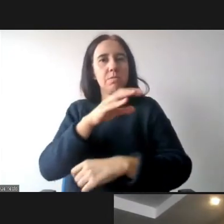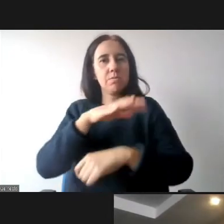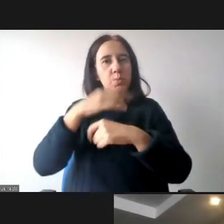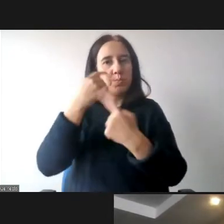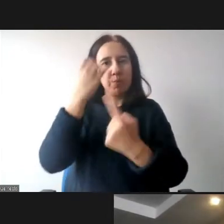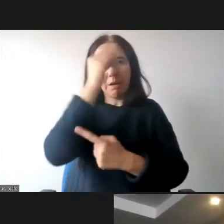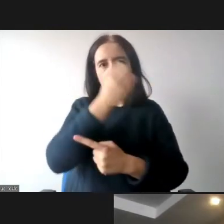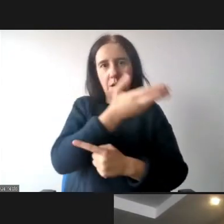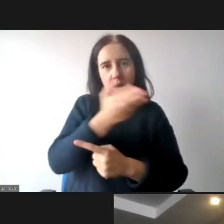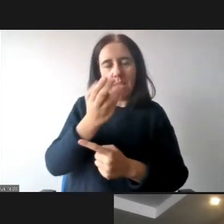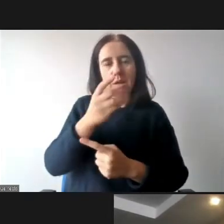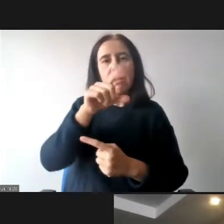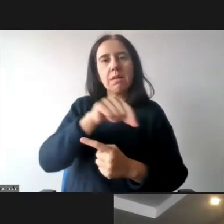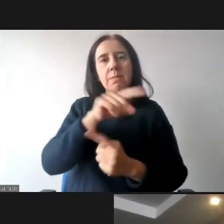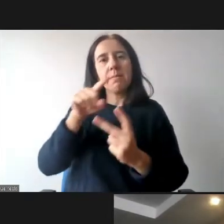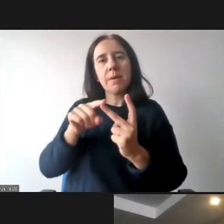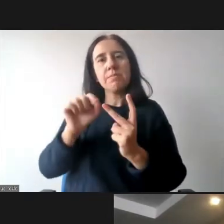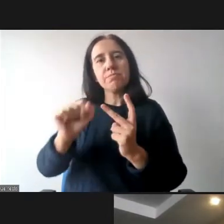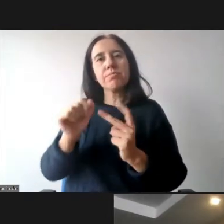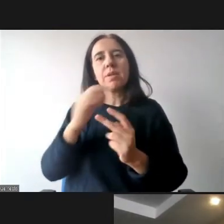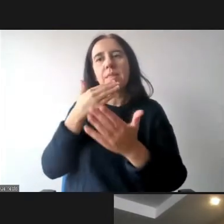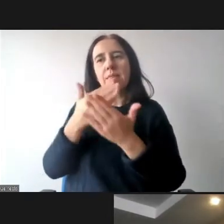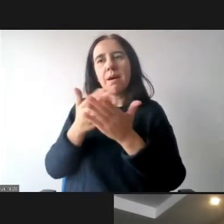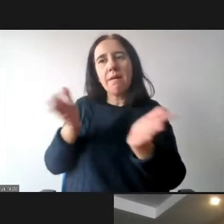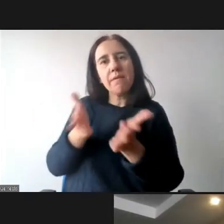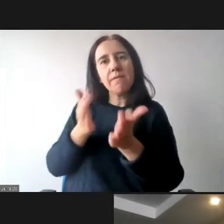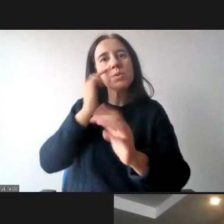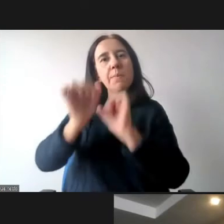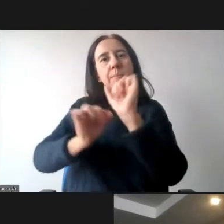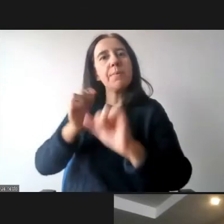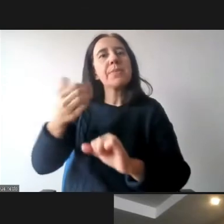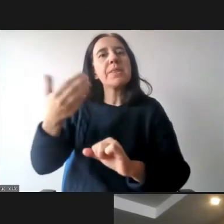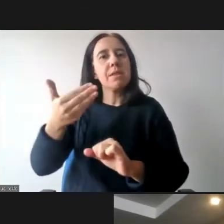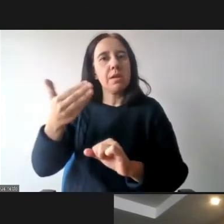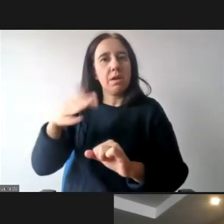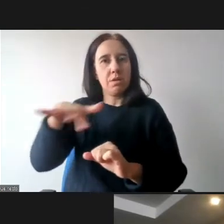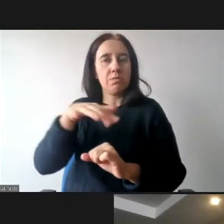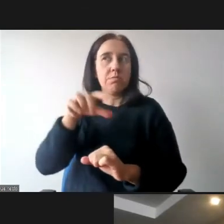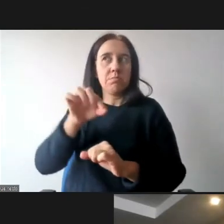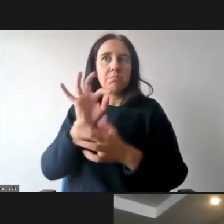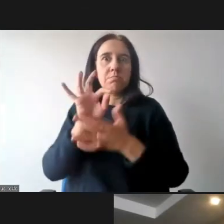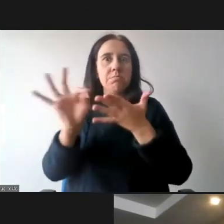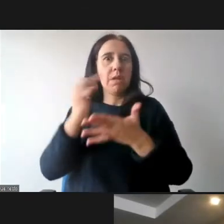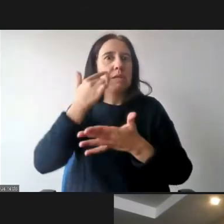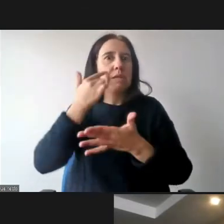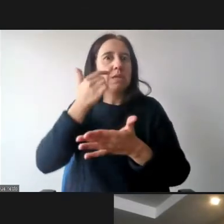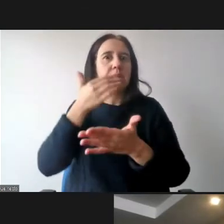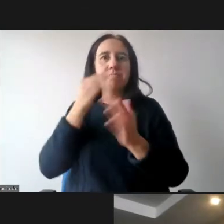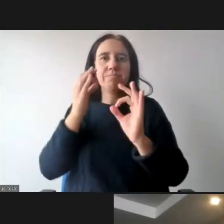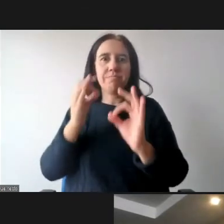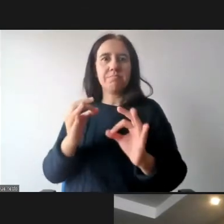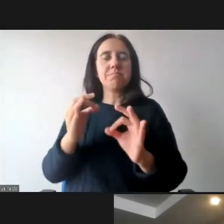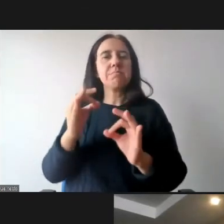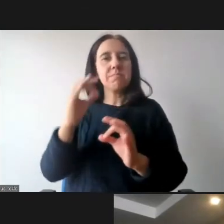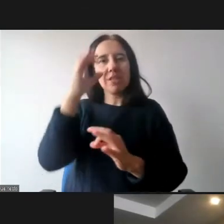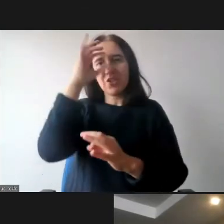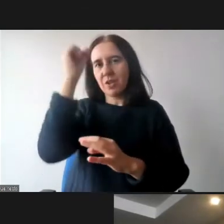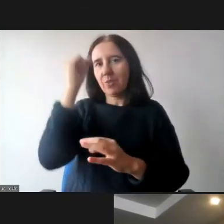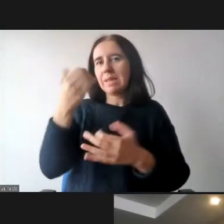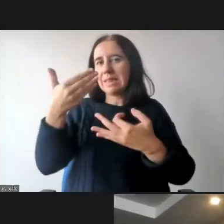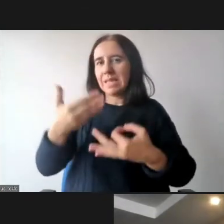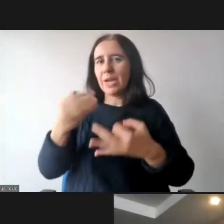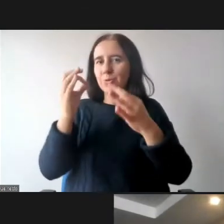pública, seja ao nível da promoção do conhecimento do direito, que é também um aspecto central num verdadeiro Estado de Direito.